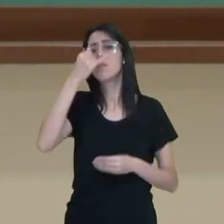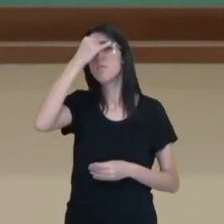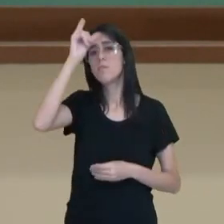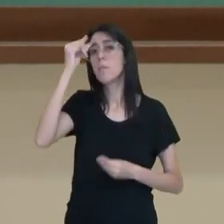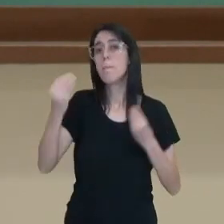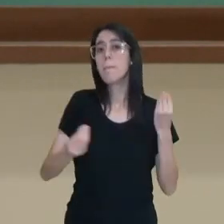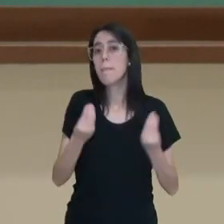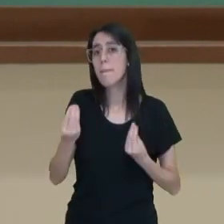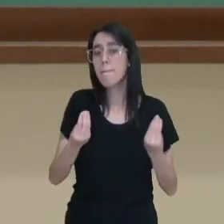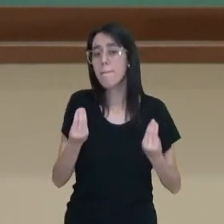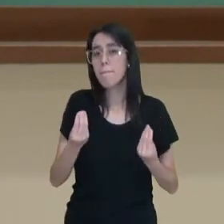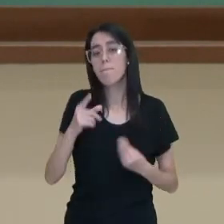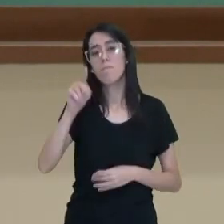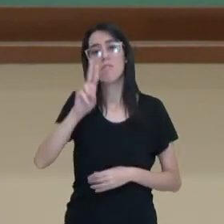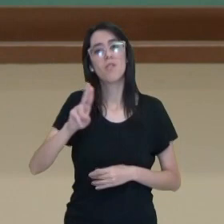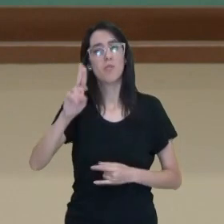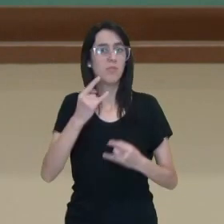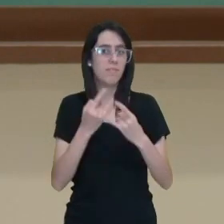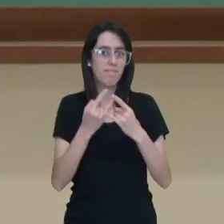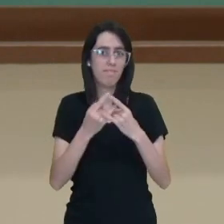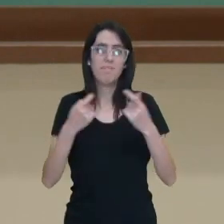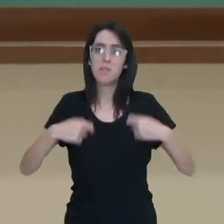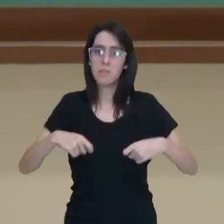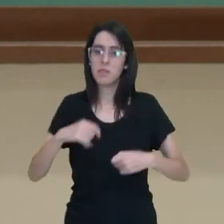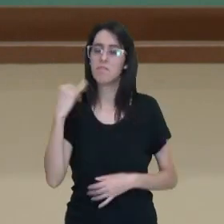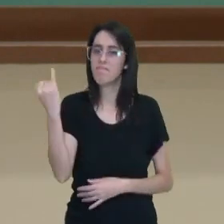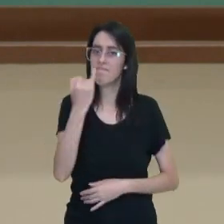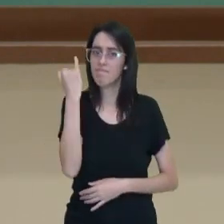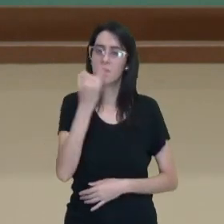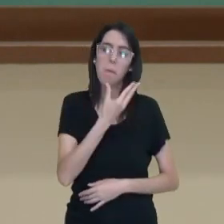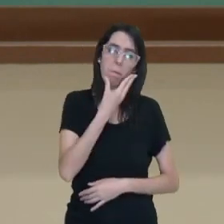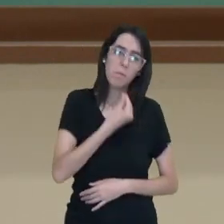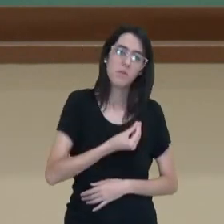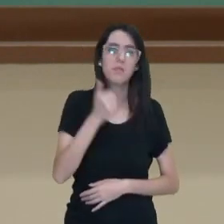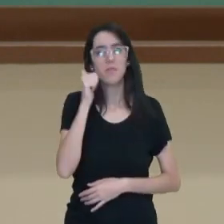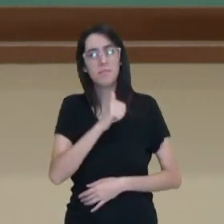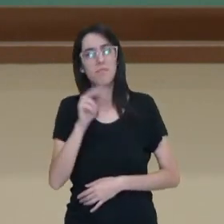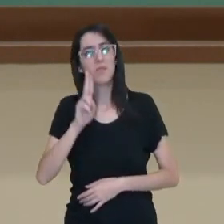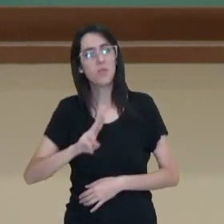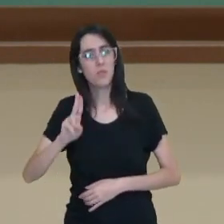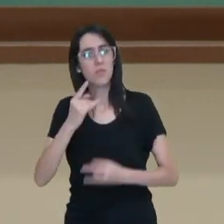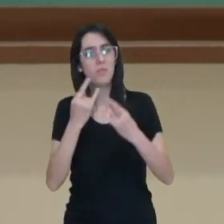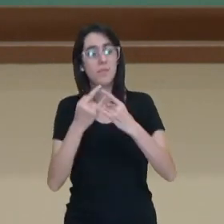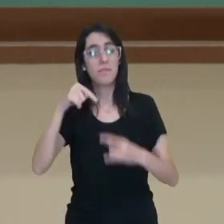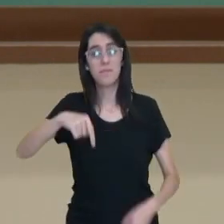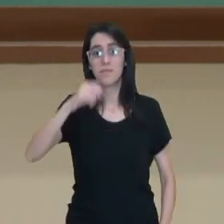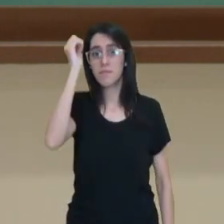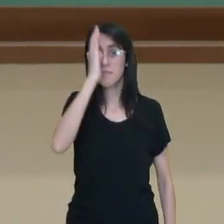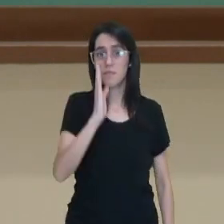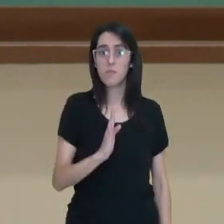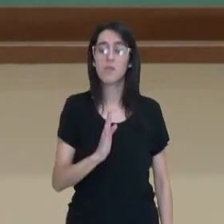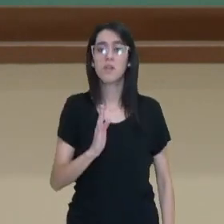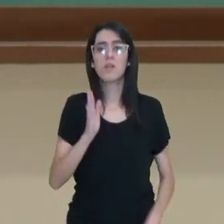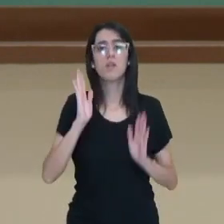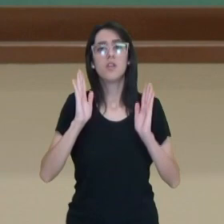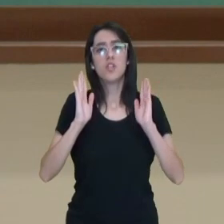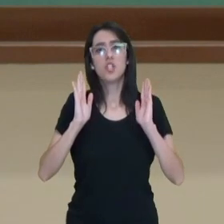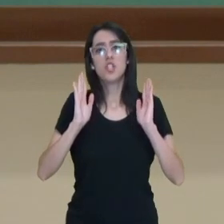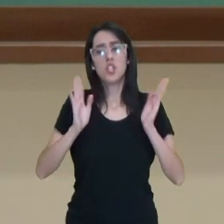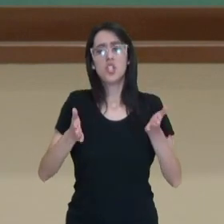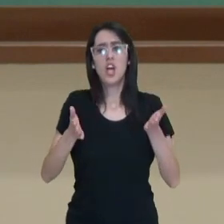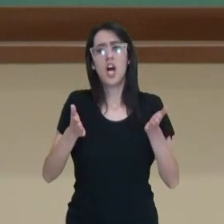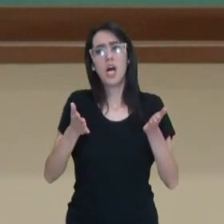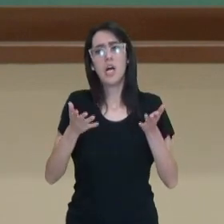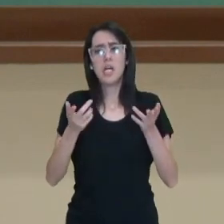da AIDS? É a camisinha, né? O preservativo, tanto masculino quanto feminino. Aqui no Brasil a situação ficou